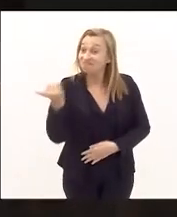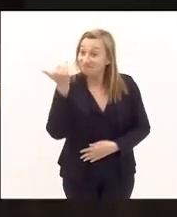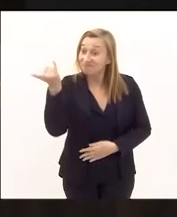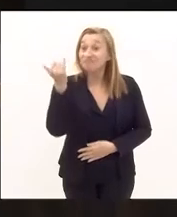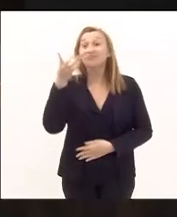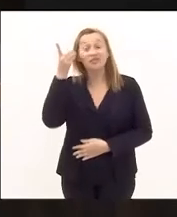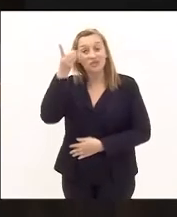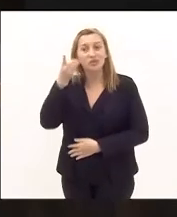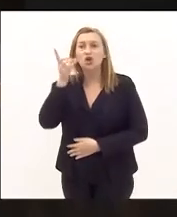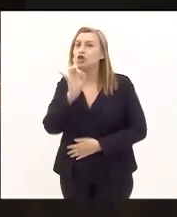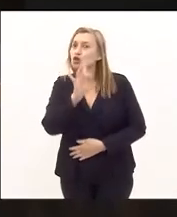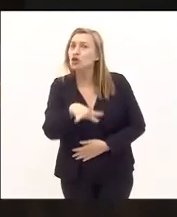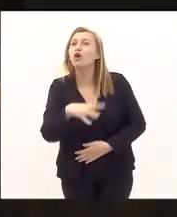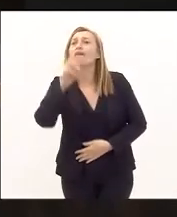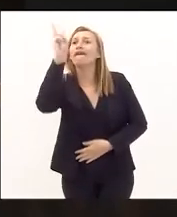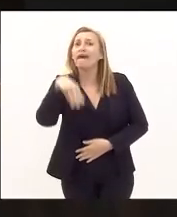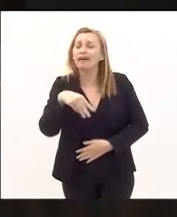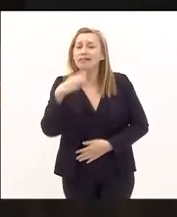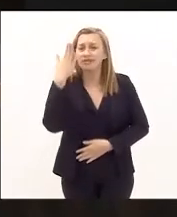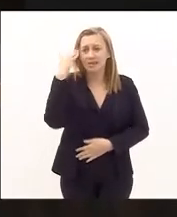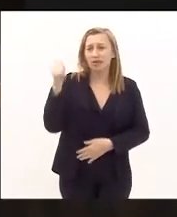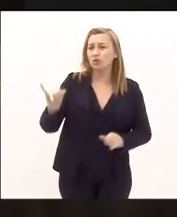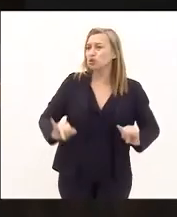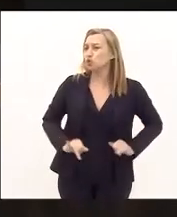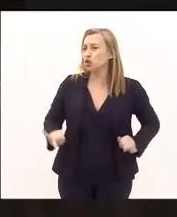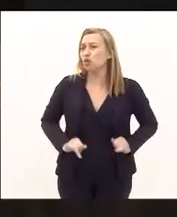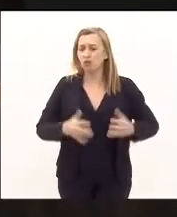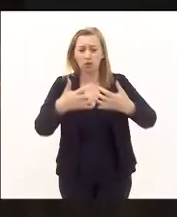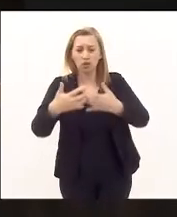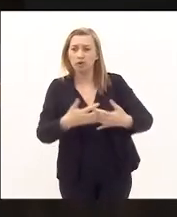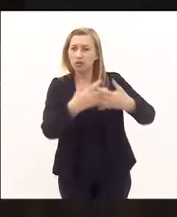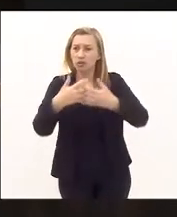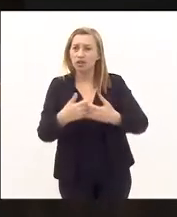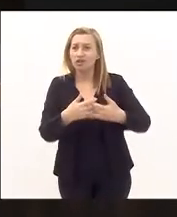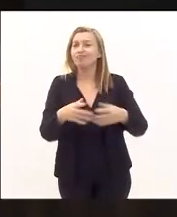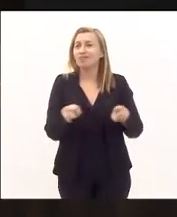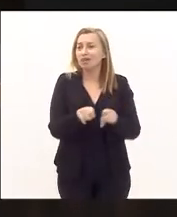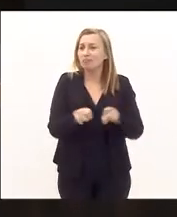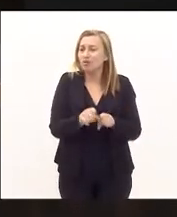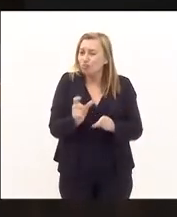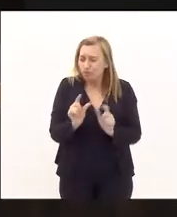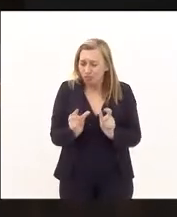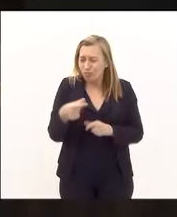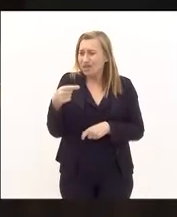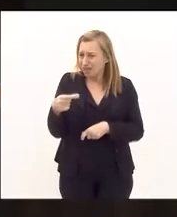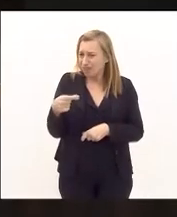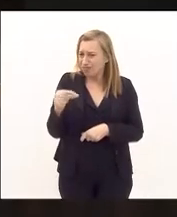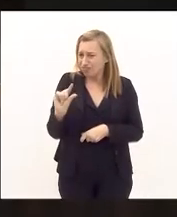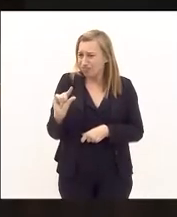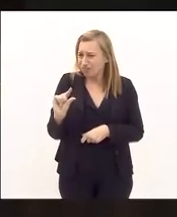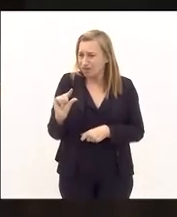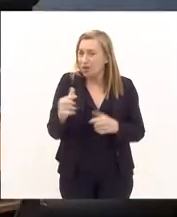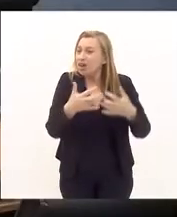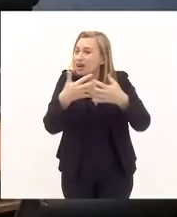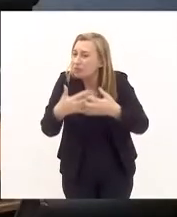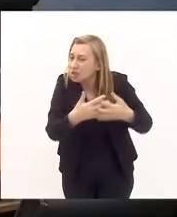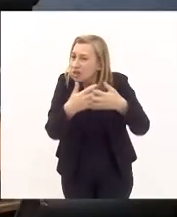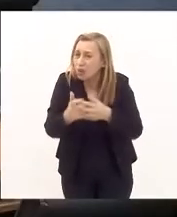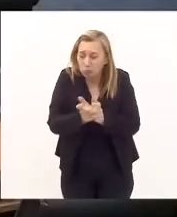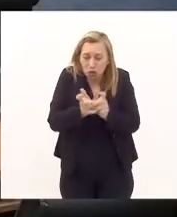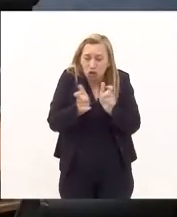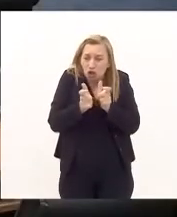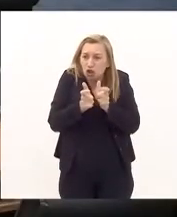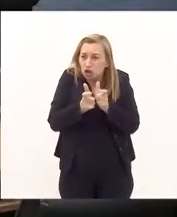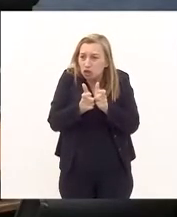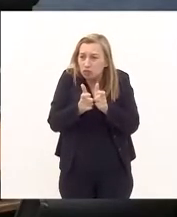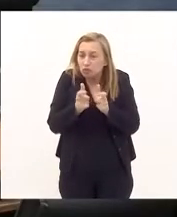deputado. Só quem sabe quanto sofre o caminhoneiro, principalmente o pequeno, né? O que está dirigindo seu caminhão, tem só um